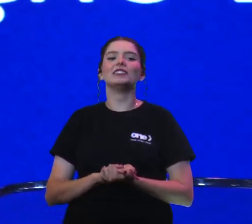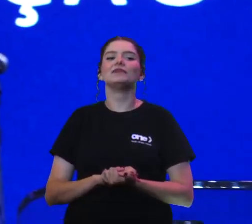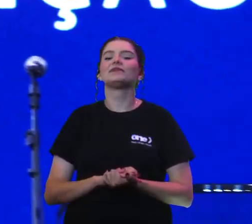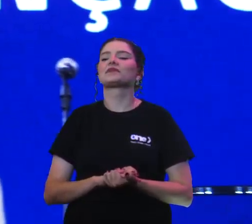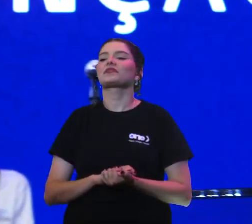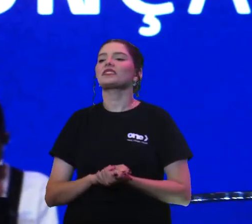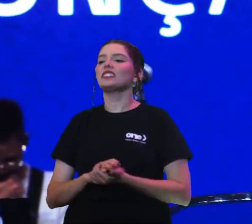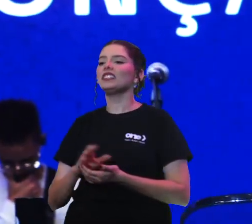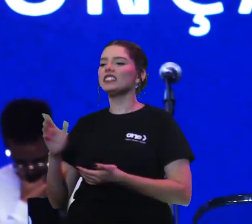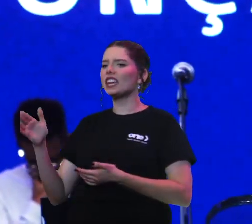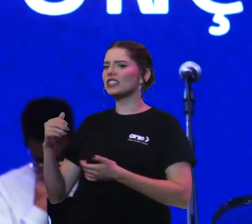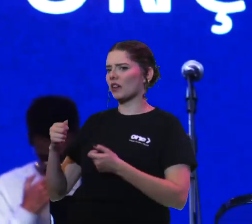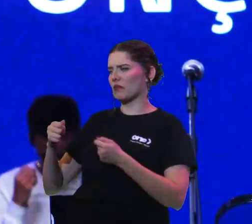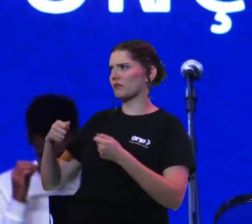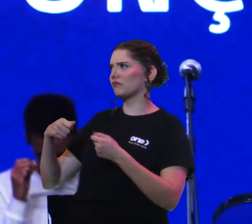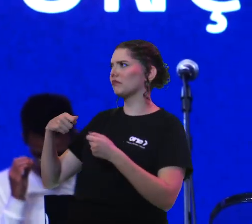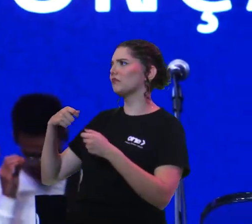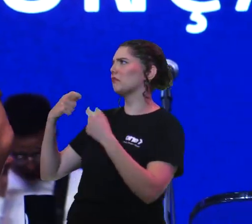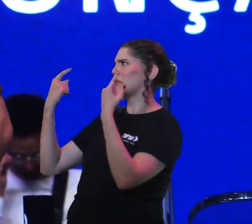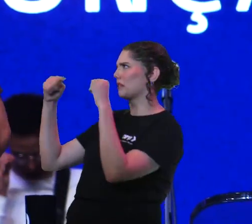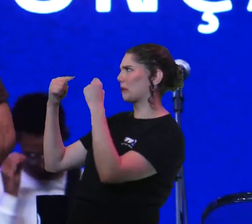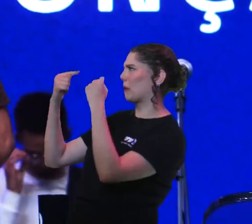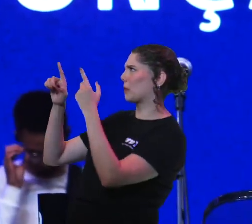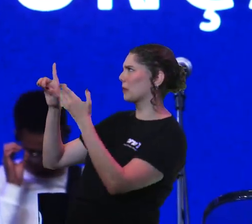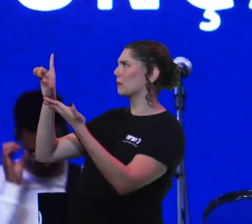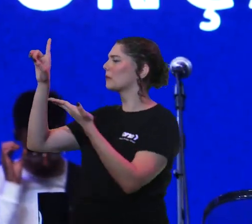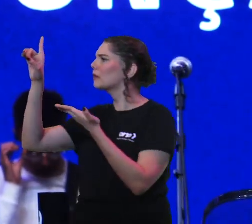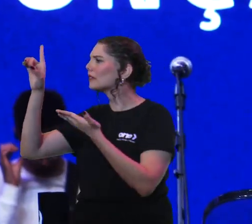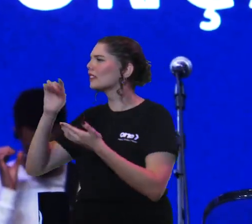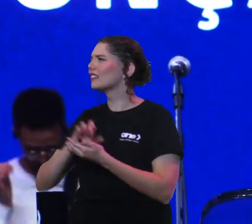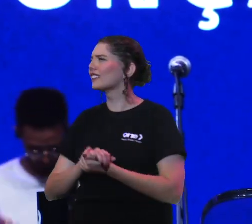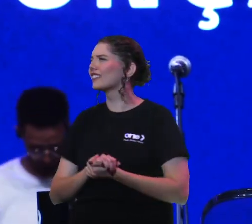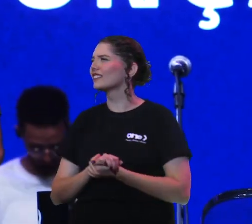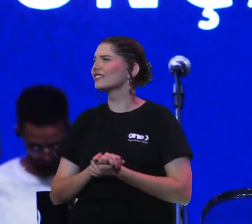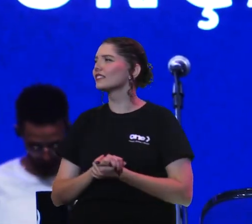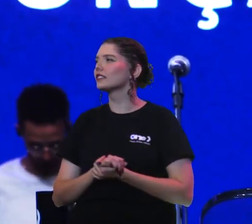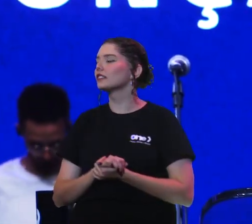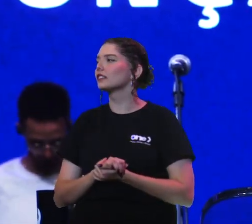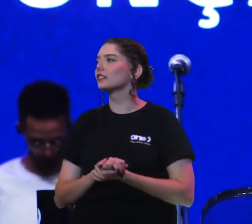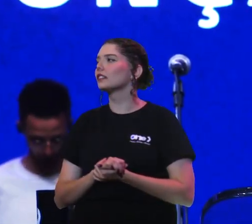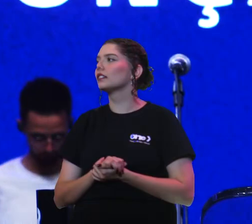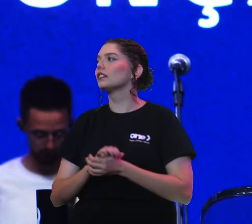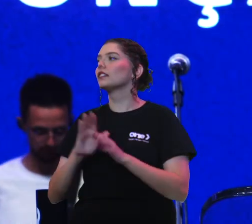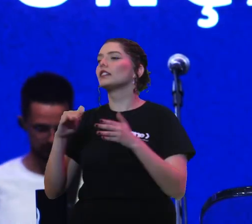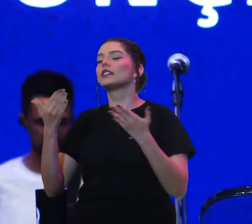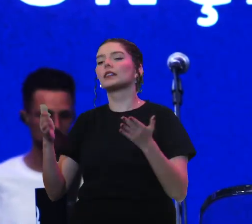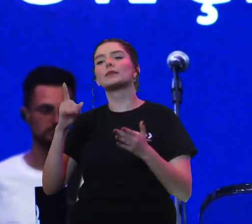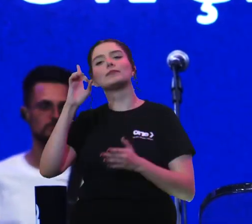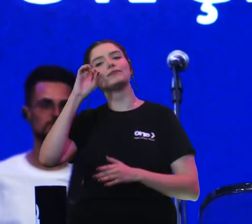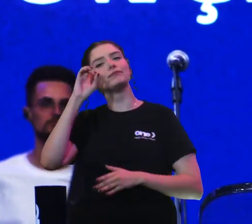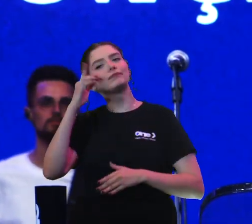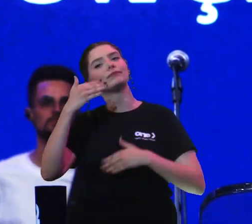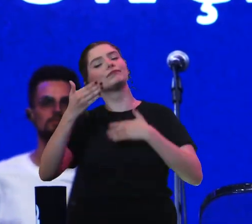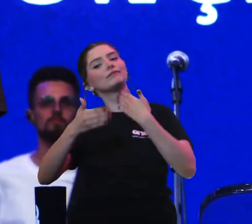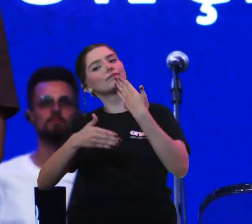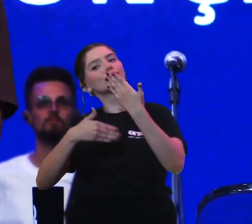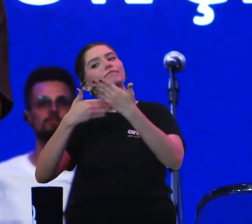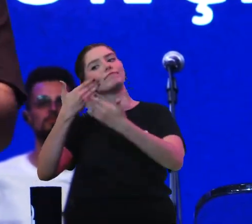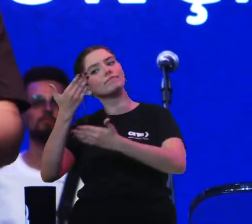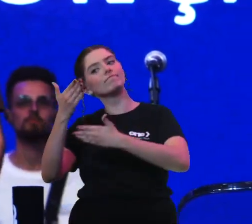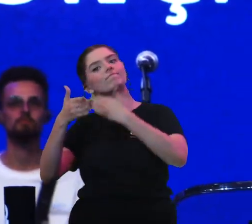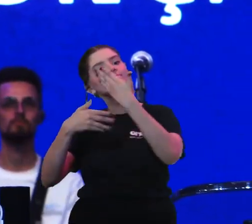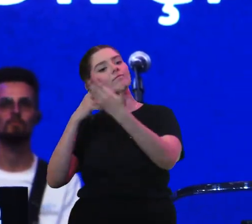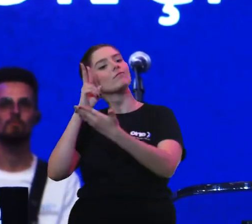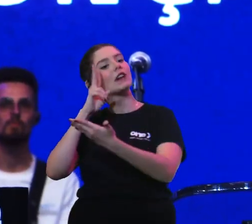estavam brigando com Deus até obedecer o que Deus tinha para eles fazer através da vida deles. E cada dia foi uma história nova. Aí